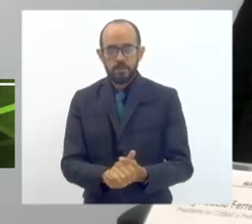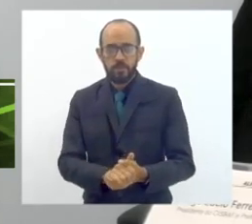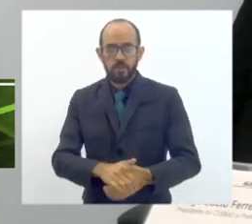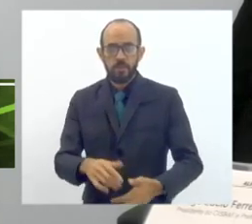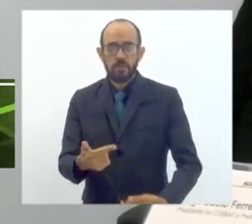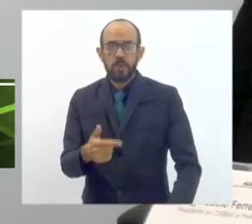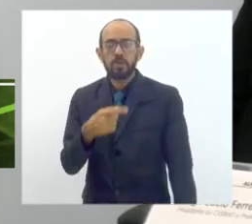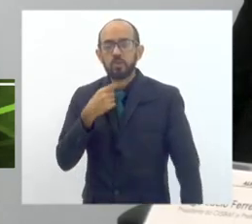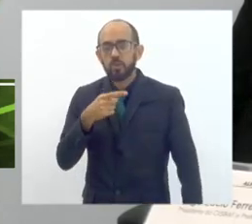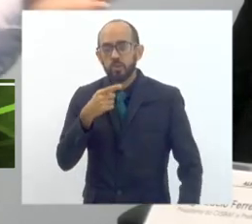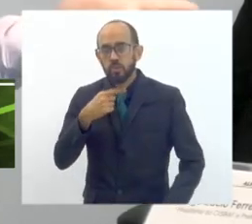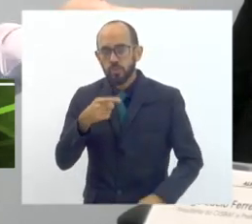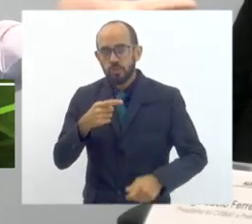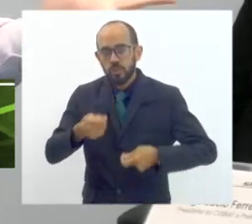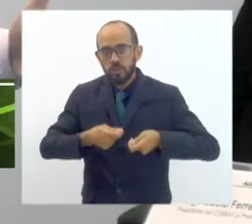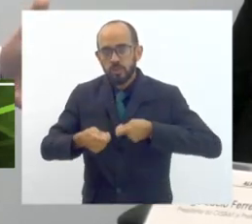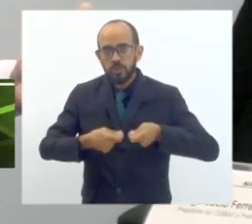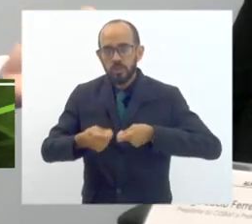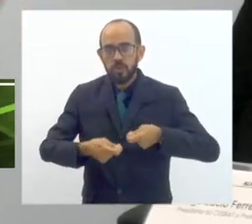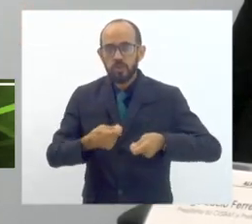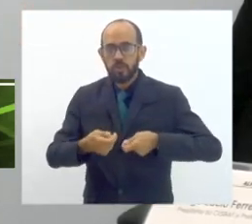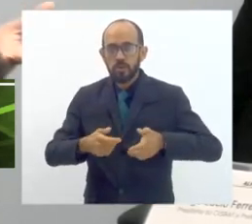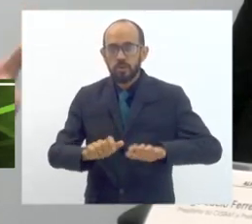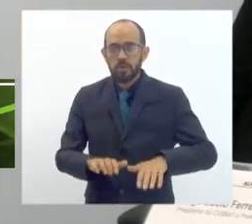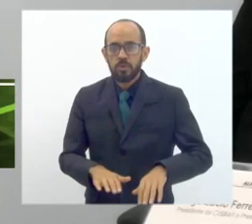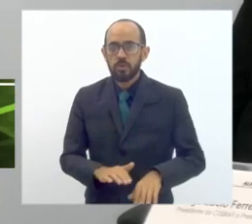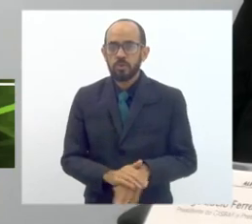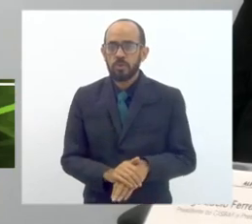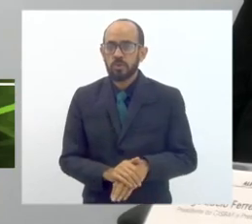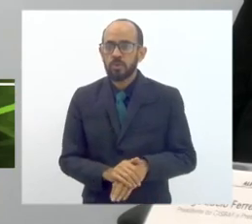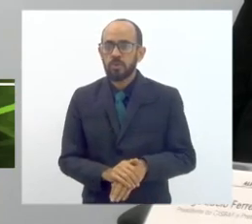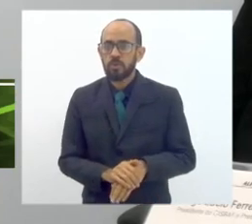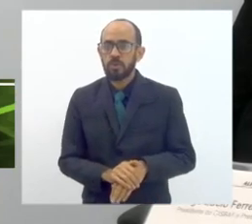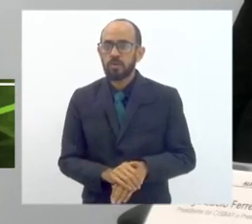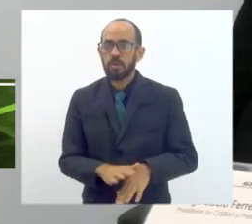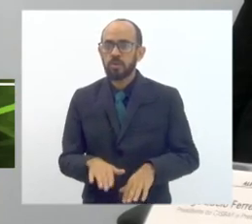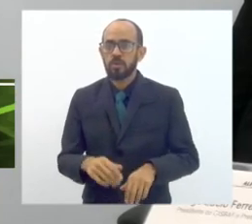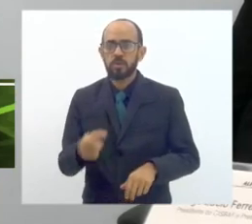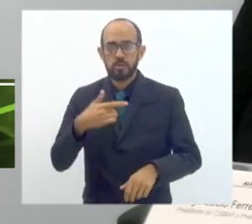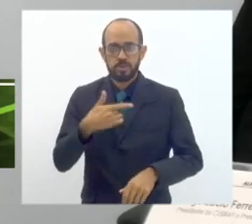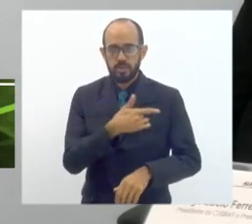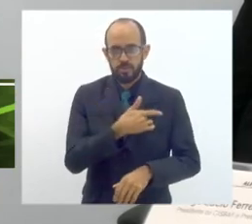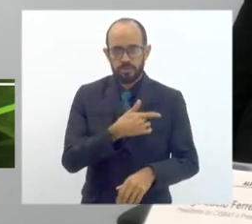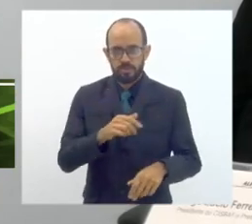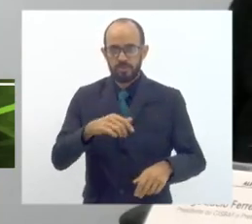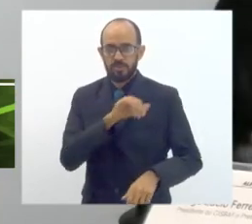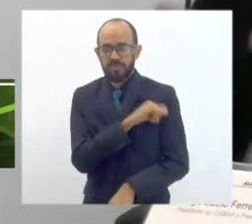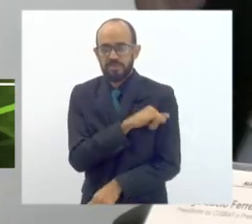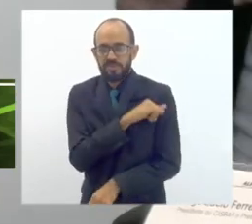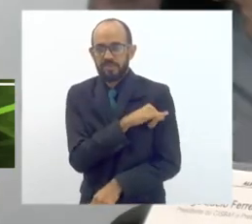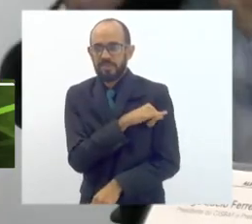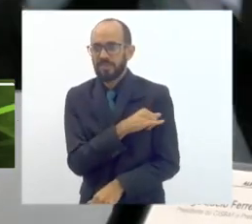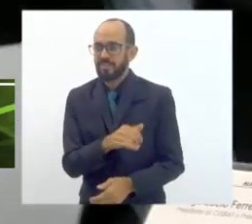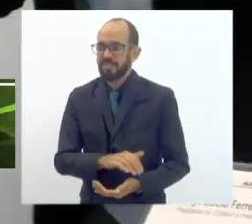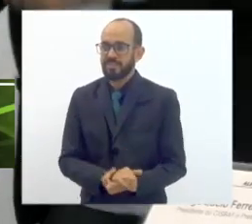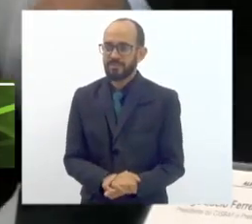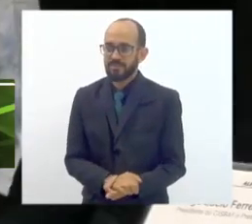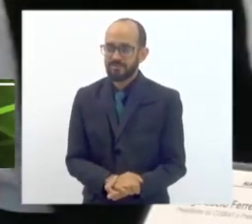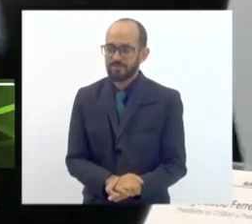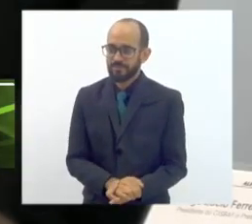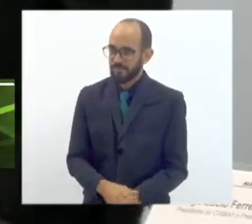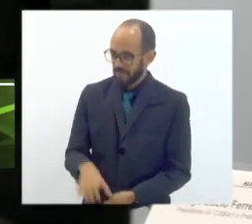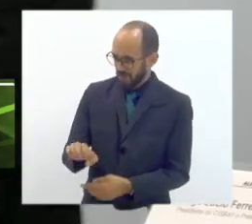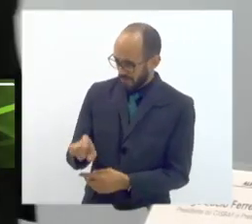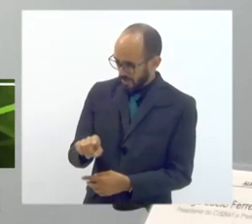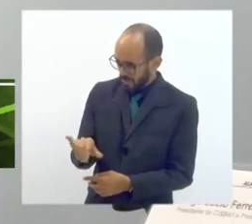das nossas negociações junto com o governo do Estado e nas conversas entre os consórcios de saúde do Estado do Rio de Janeiro. Ézio, cumpri meu dever